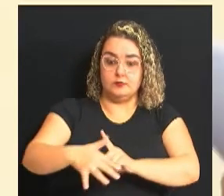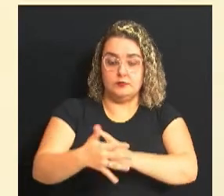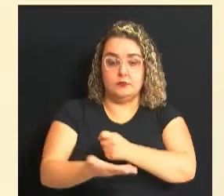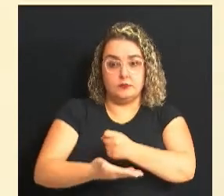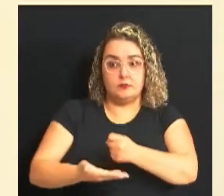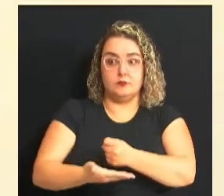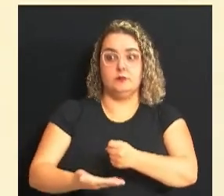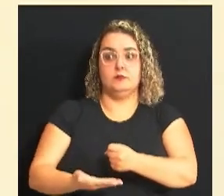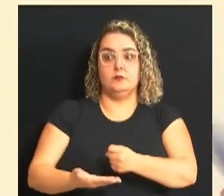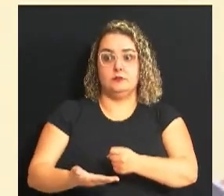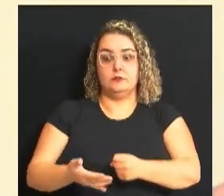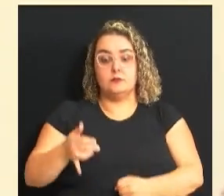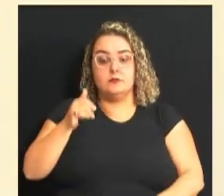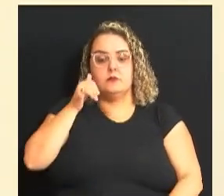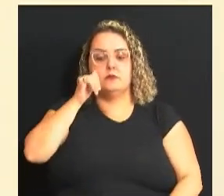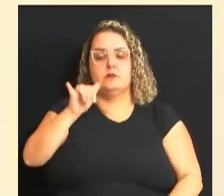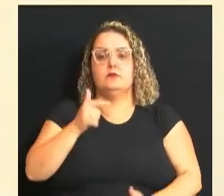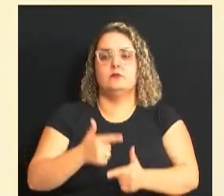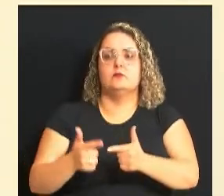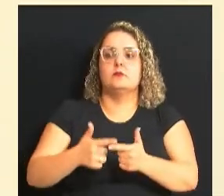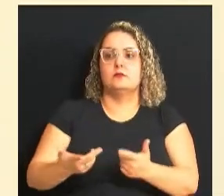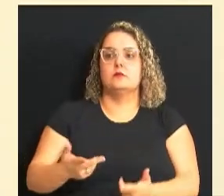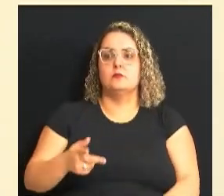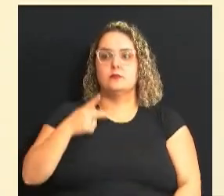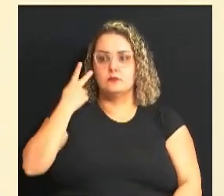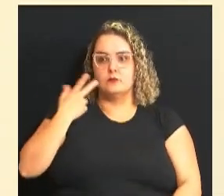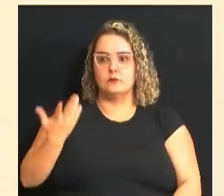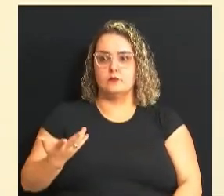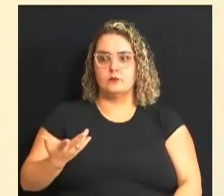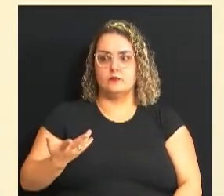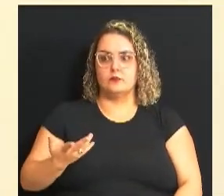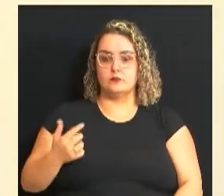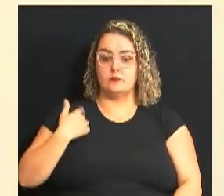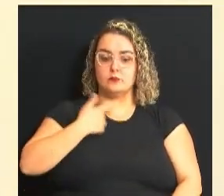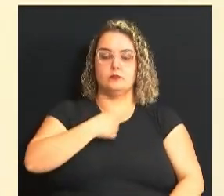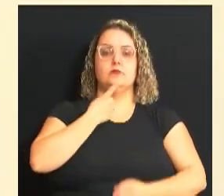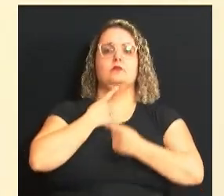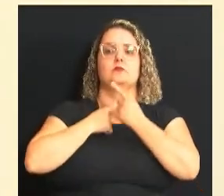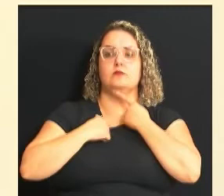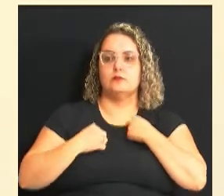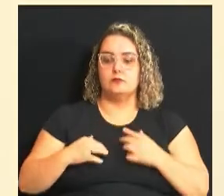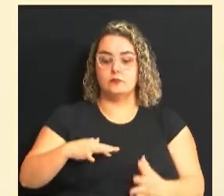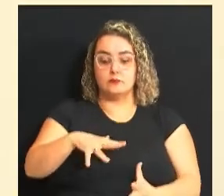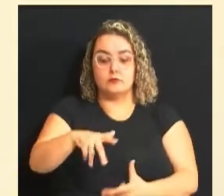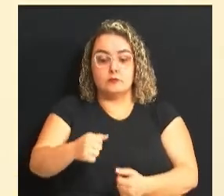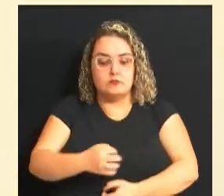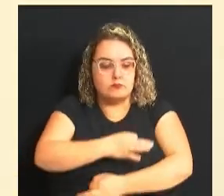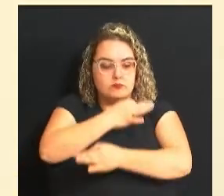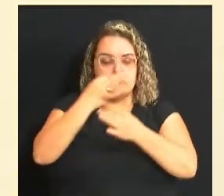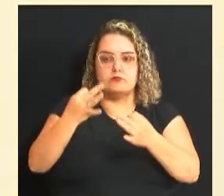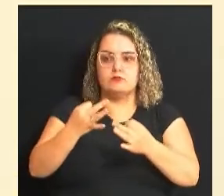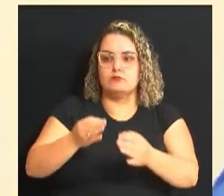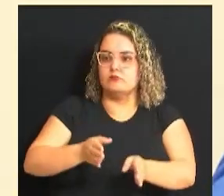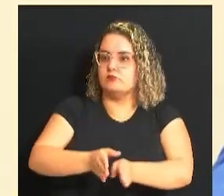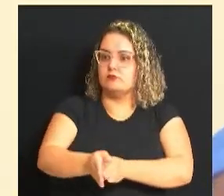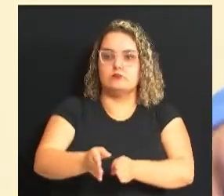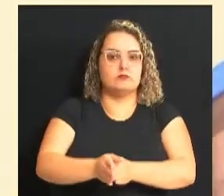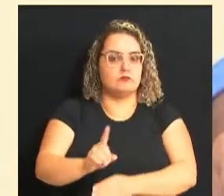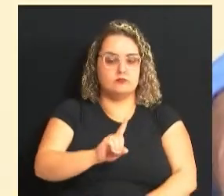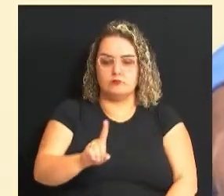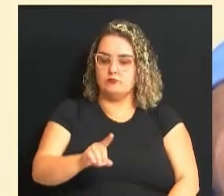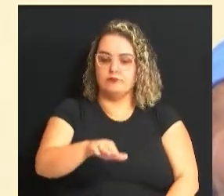na prevenção, como a vereadora mesmo colocou. O nosso desejo, o mundo ideal, é que o conselho não fosse acionado, que não houvesse